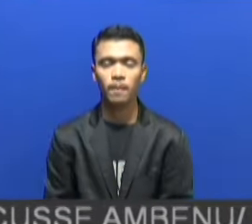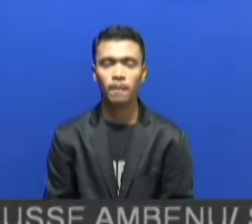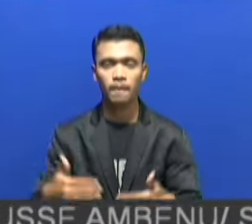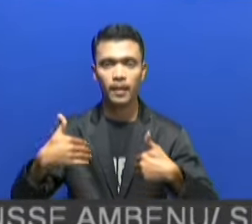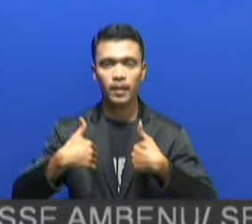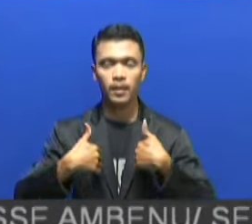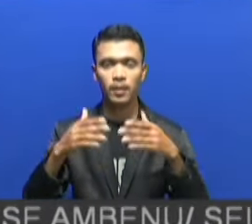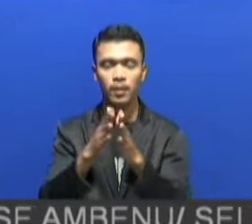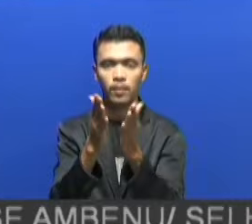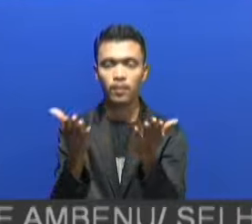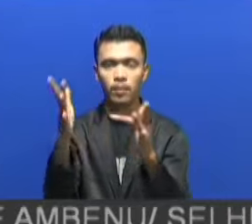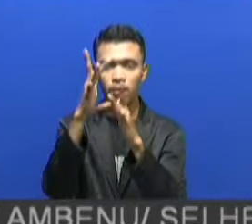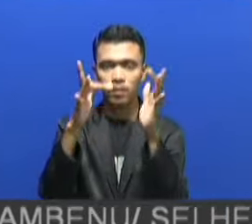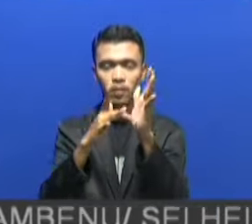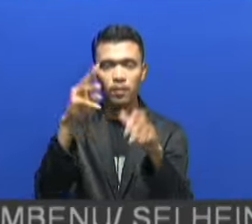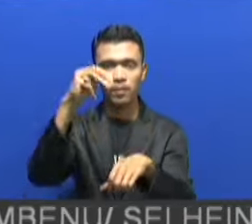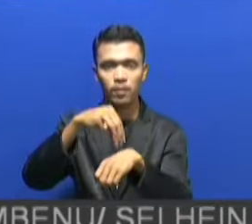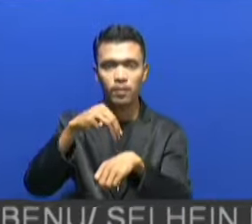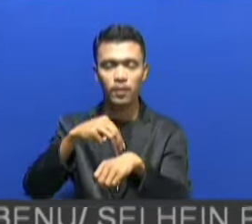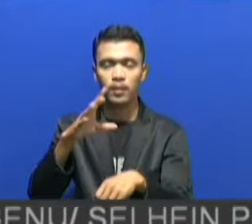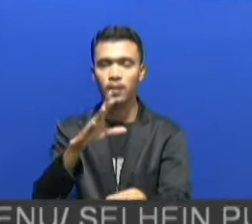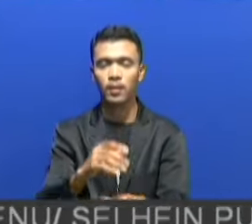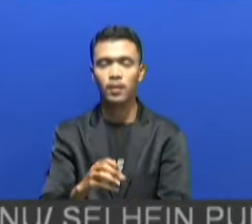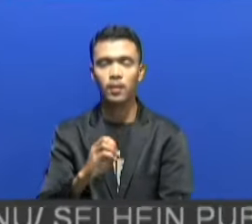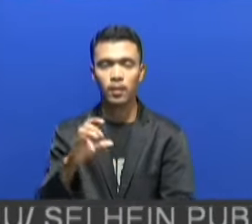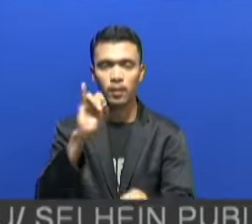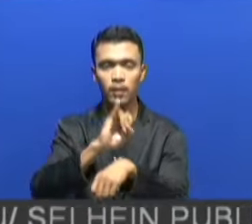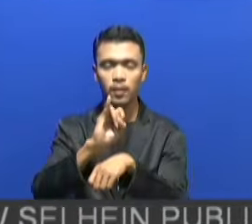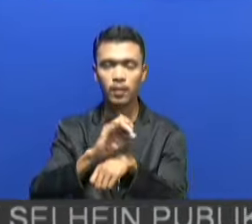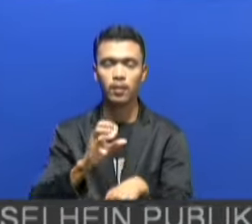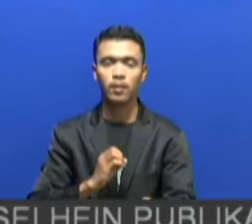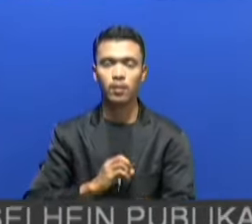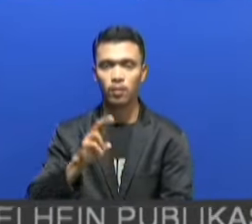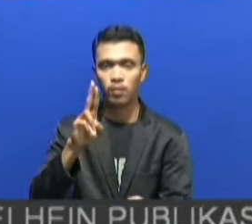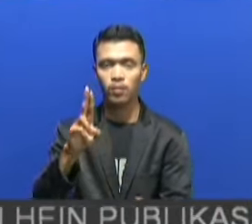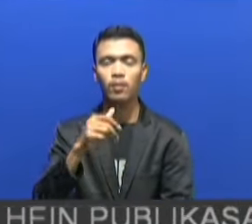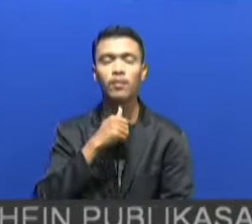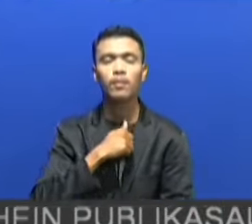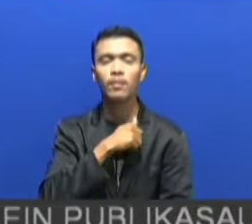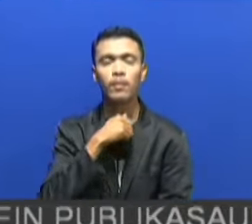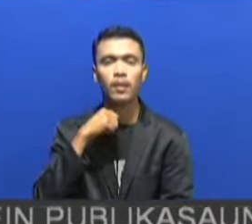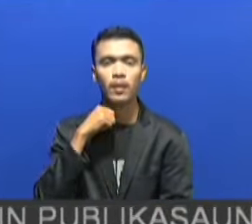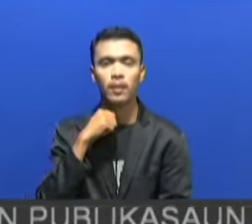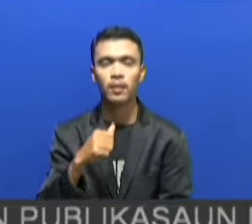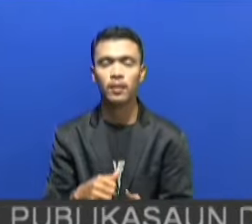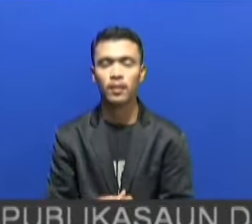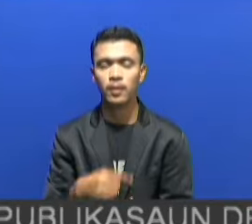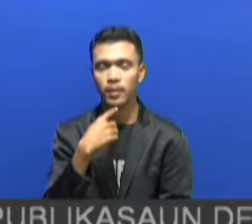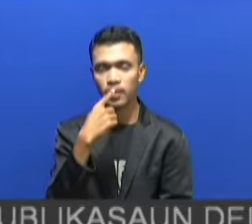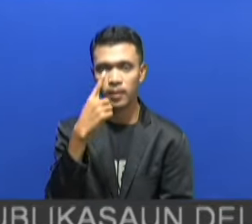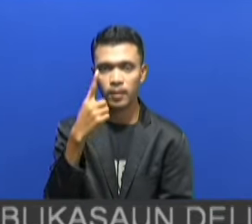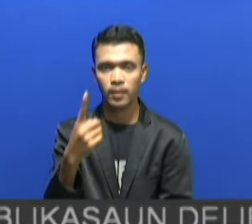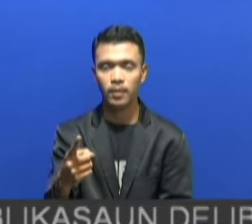Iha homilia missa celebração mahem parokia osu padre celebrante Tomás de Aquino Guterres Lopes